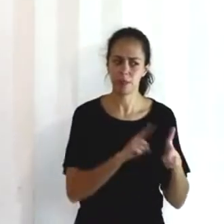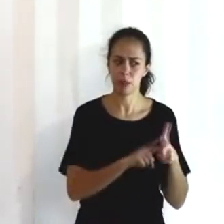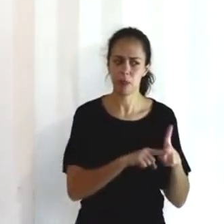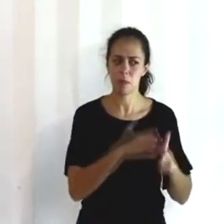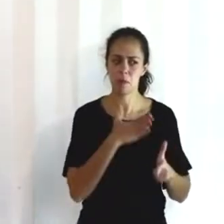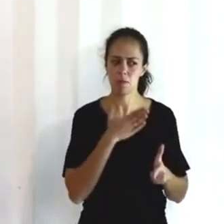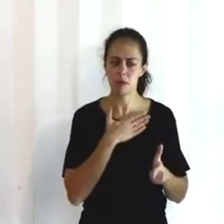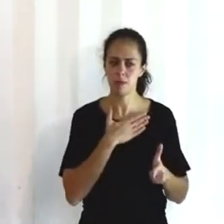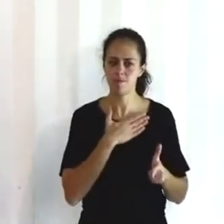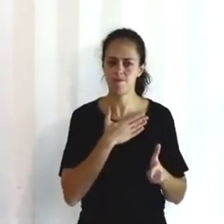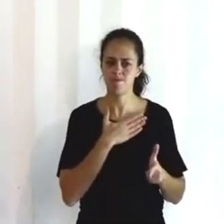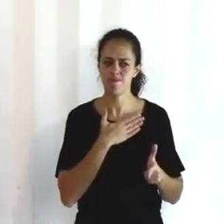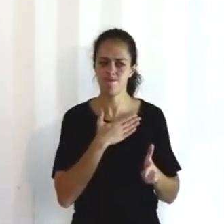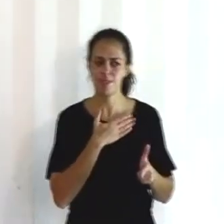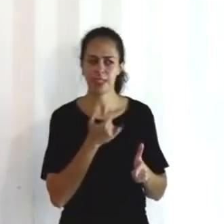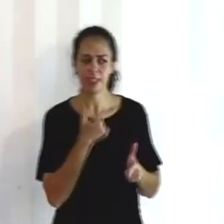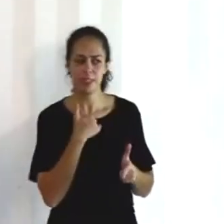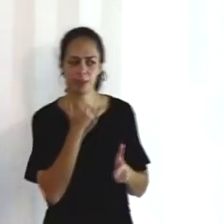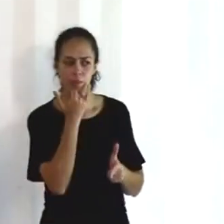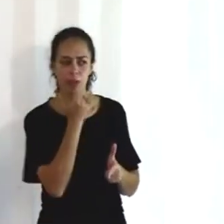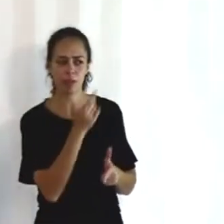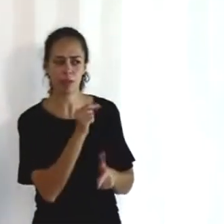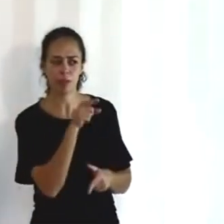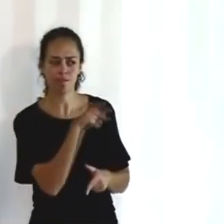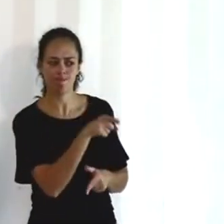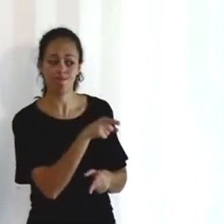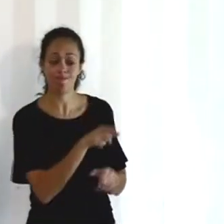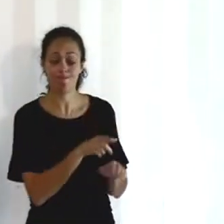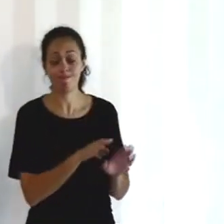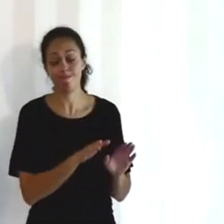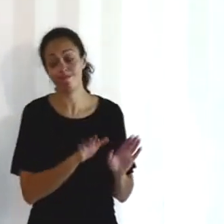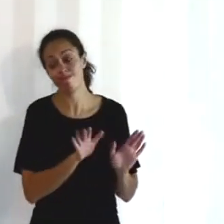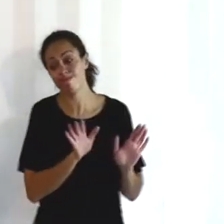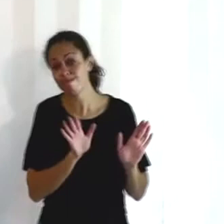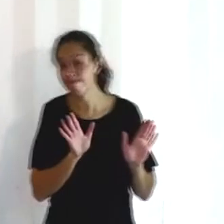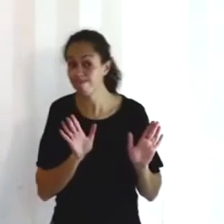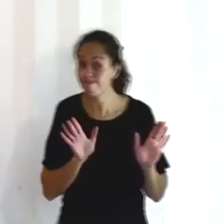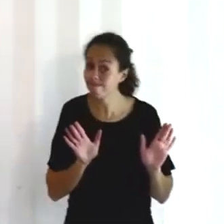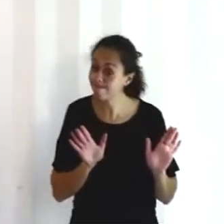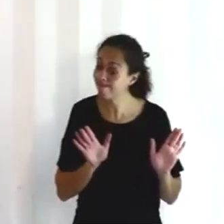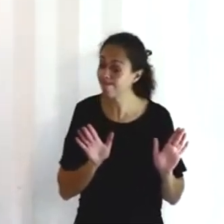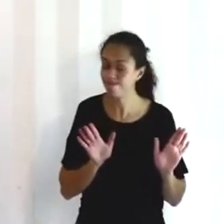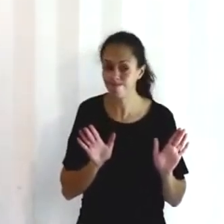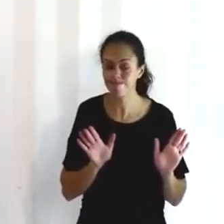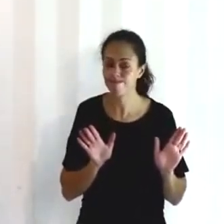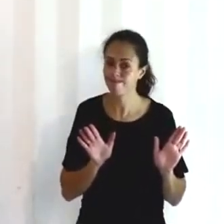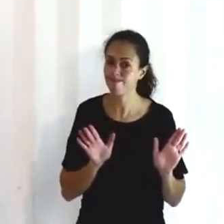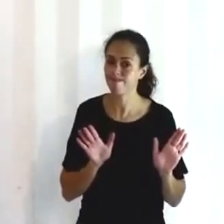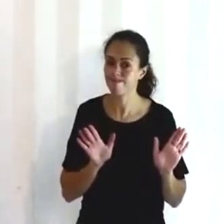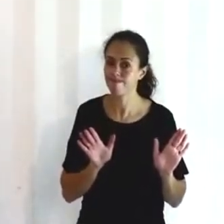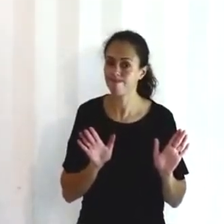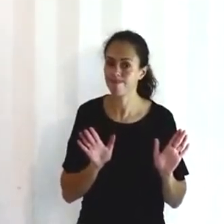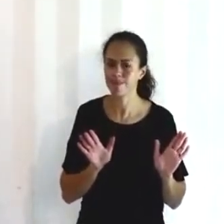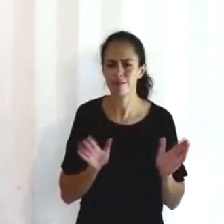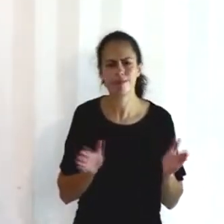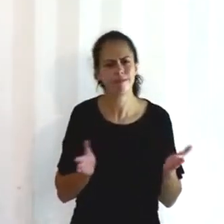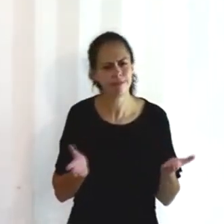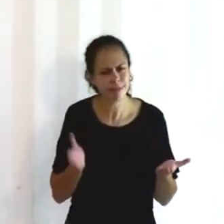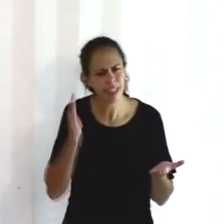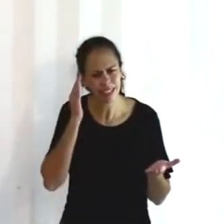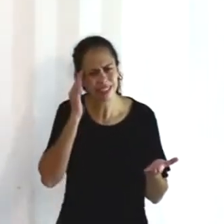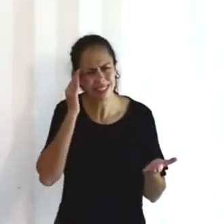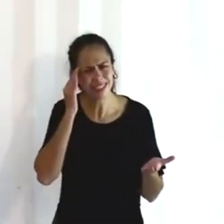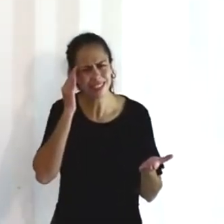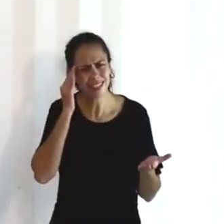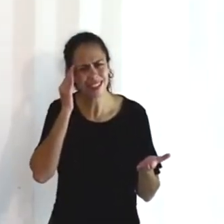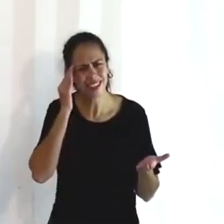a elas, muitas vezes, no pecado cometido. Em outras vezes, nós espalhamos isso para as pessoas, porque